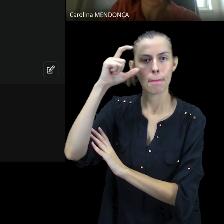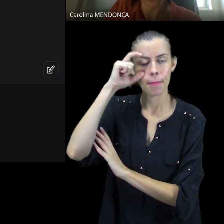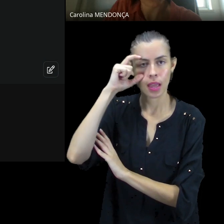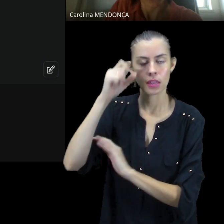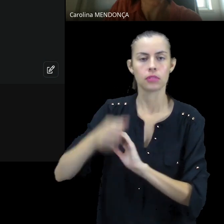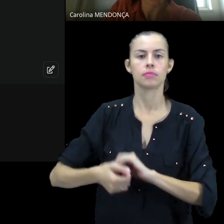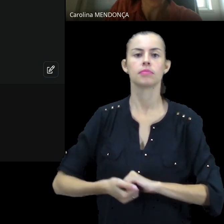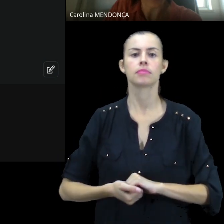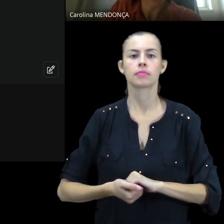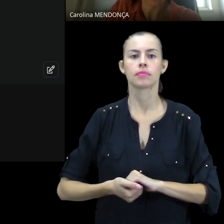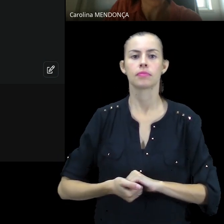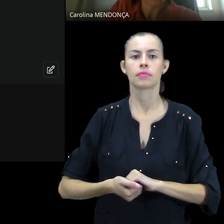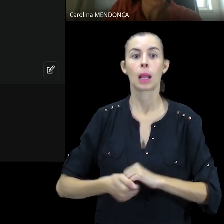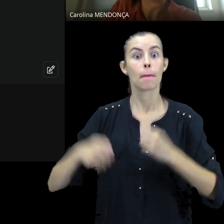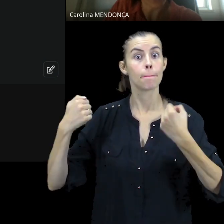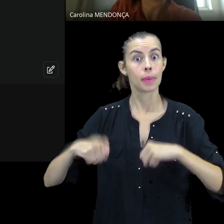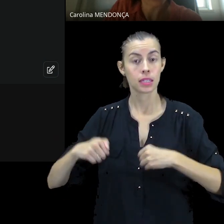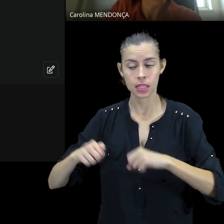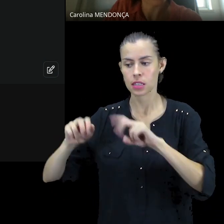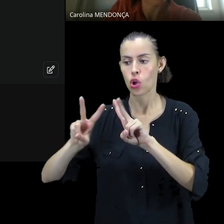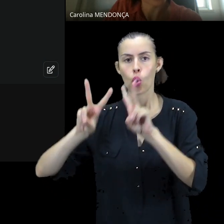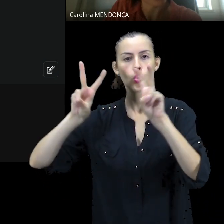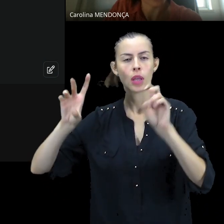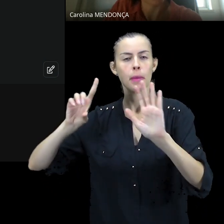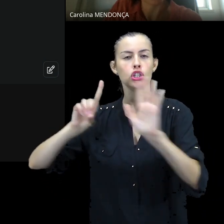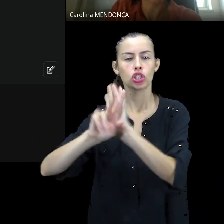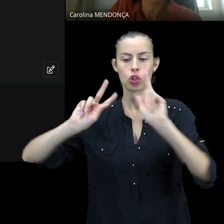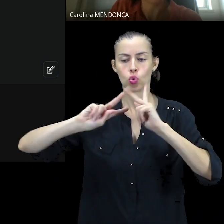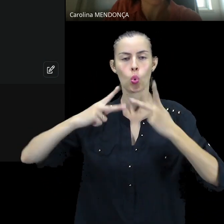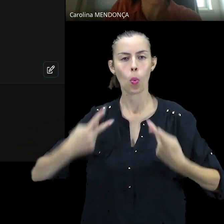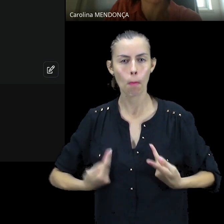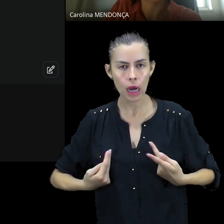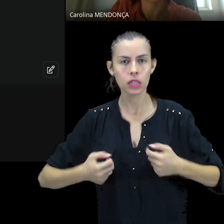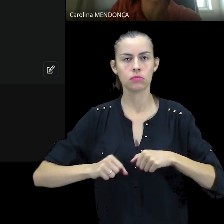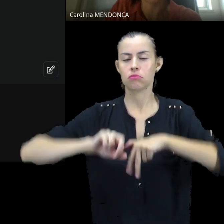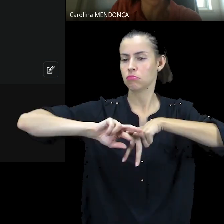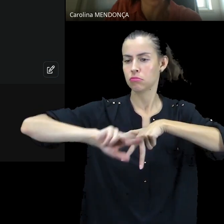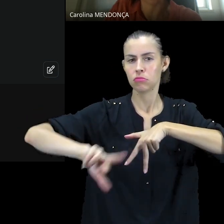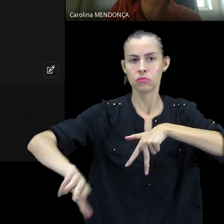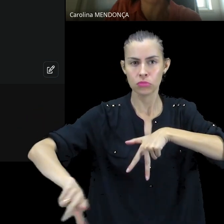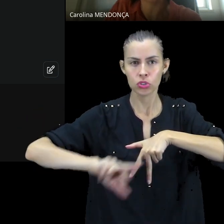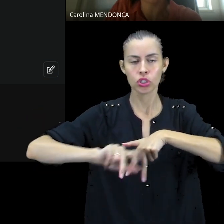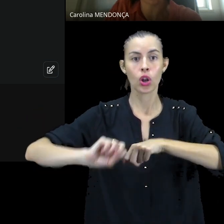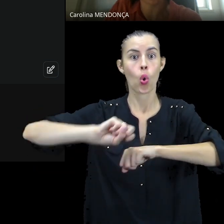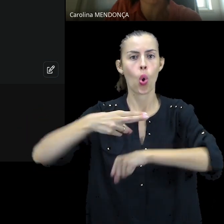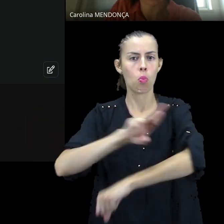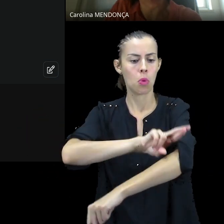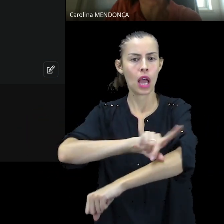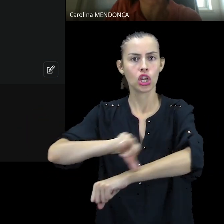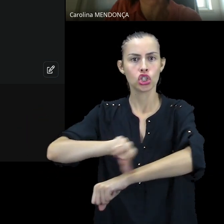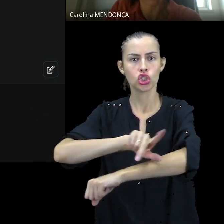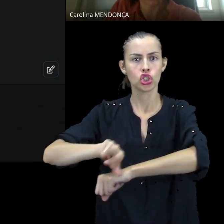9º, diz: o destaque nos currículos escolares de todos os níveis de ensino para os conteúdos relativos aos direitos humanos, à equidade de gênero